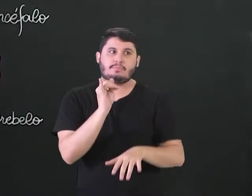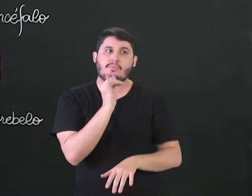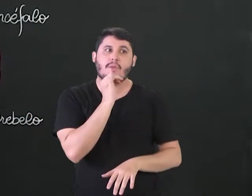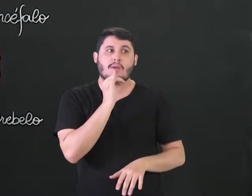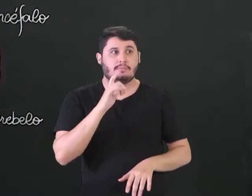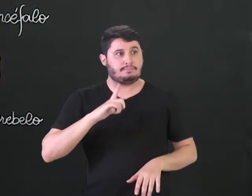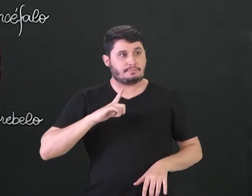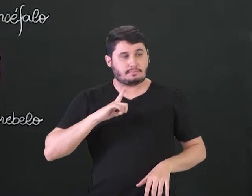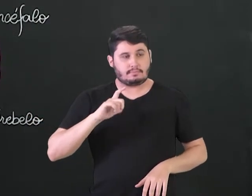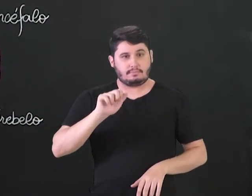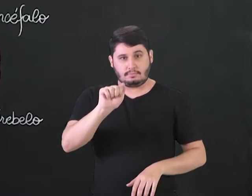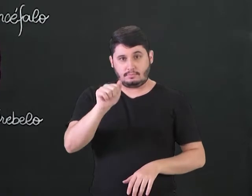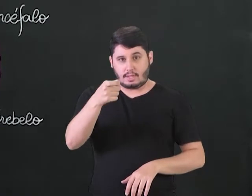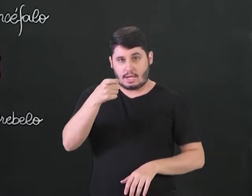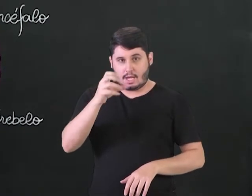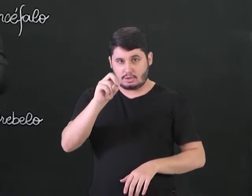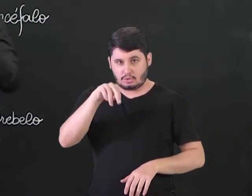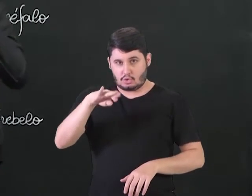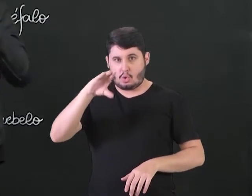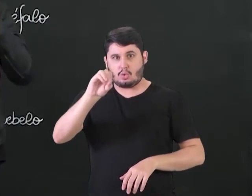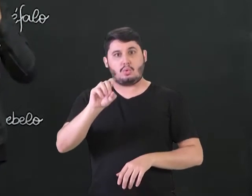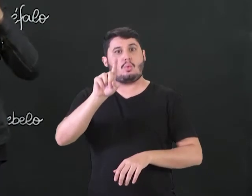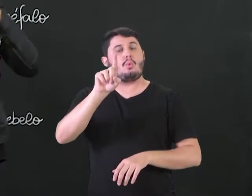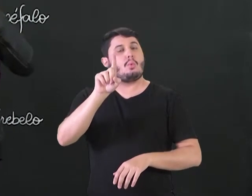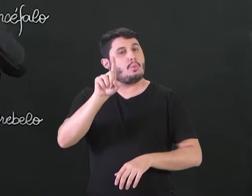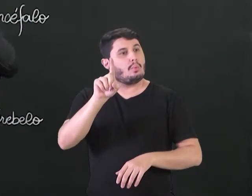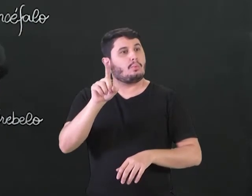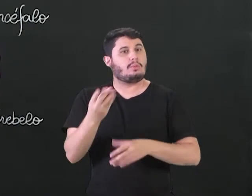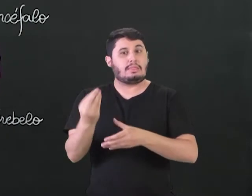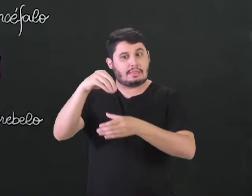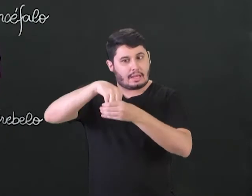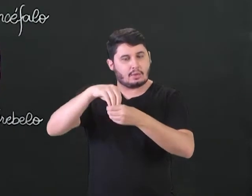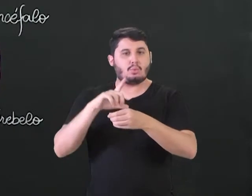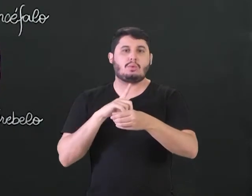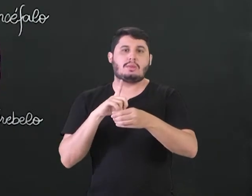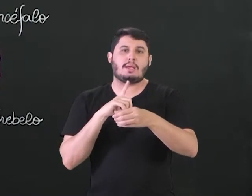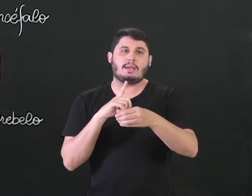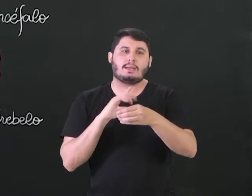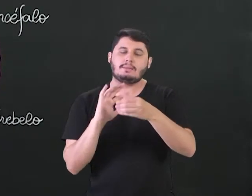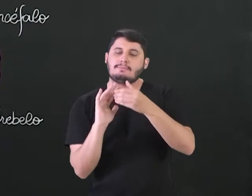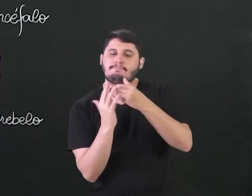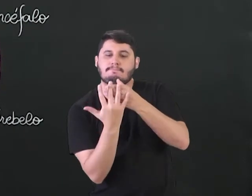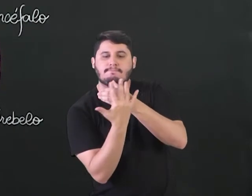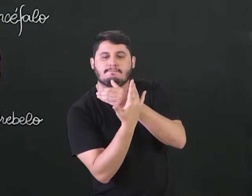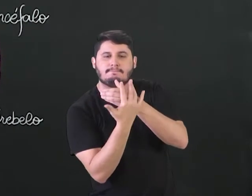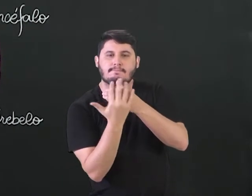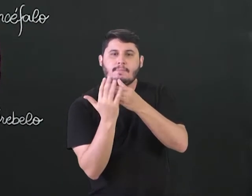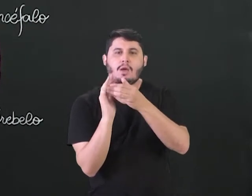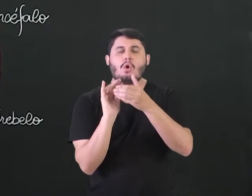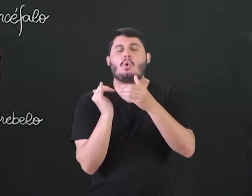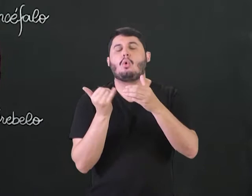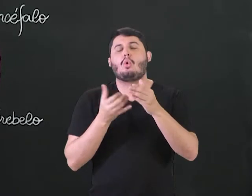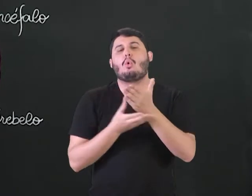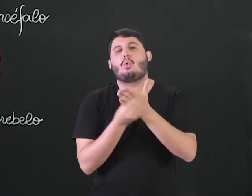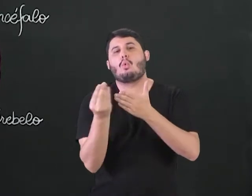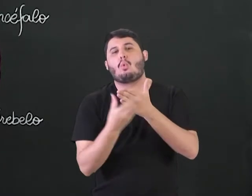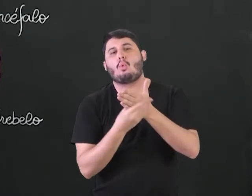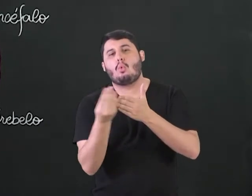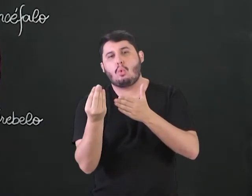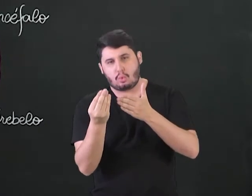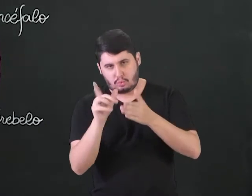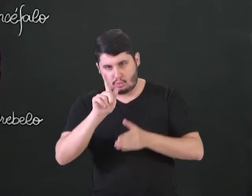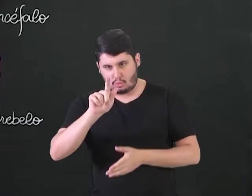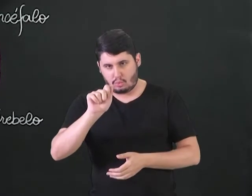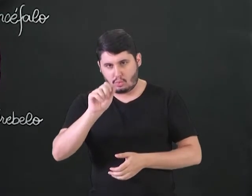ó, axônio, transmite. Ele é envolvido por uma membrana lipídica de gordura. E é isso que